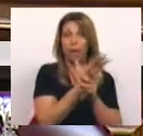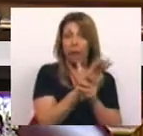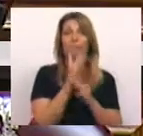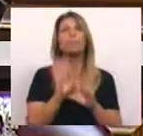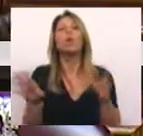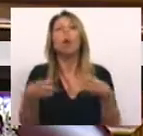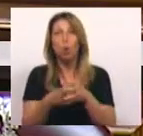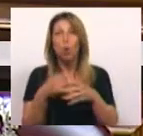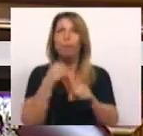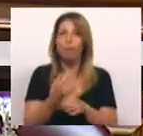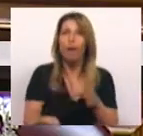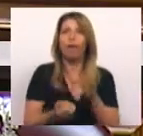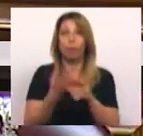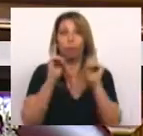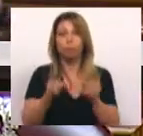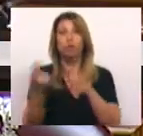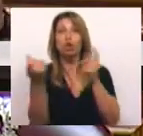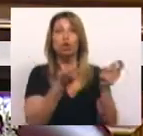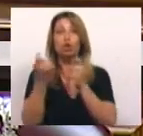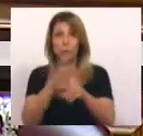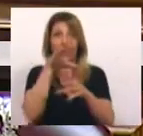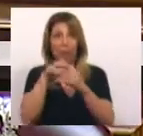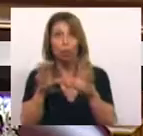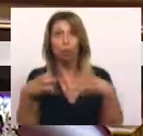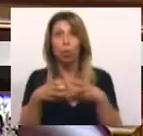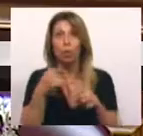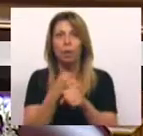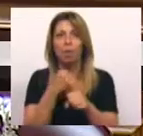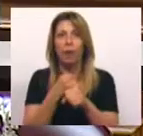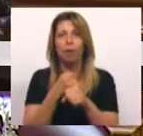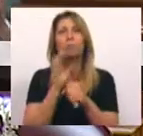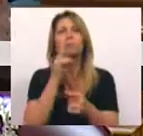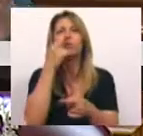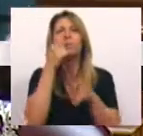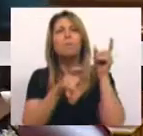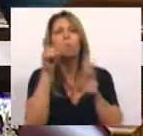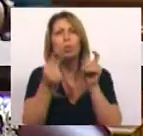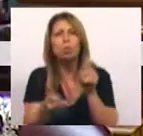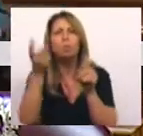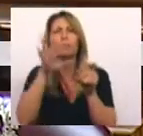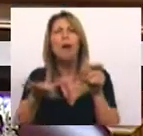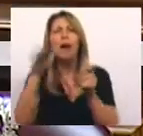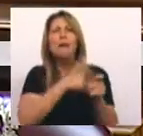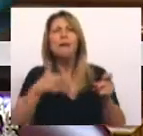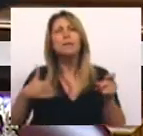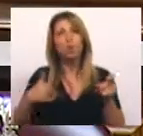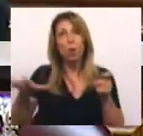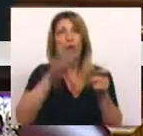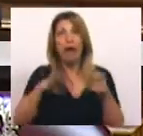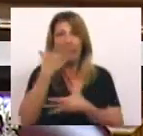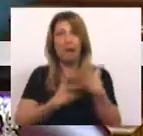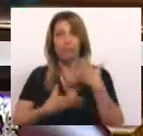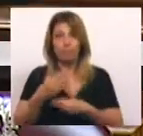começaram a discutir esta matéria no seu seio e ouvindo um conjunto de pessoas ligadas à área da saúde e à área do direito,